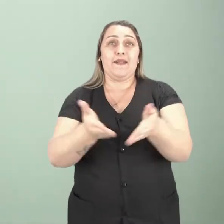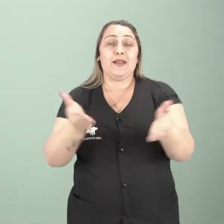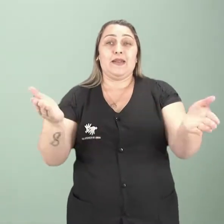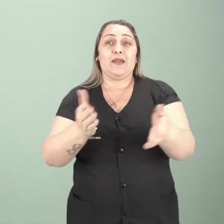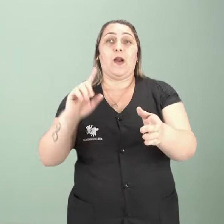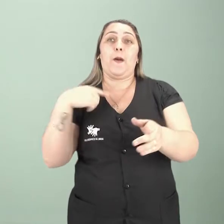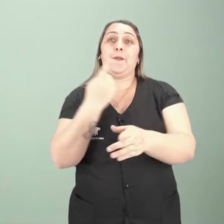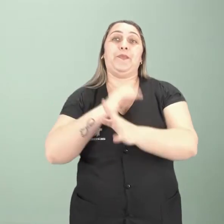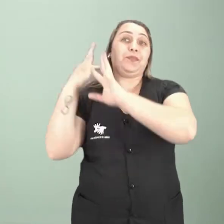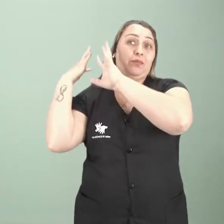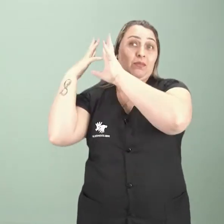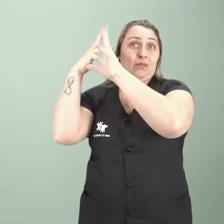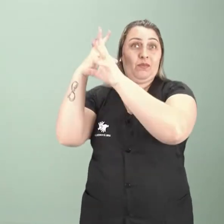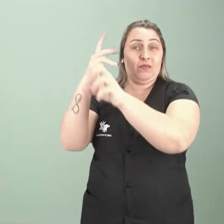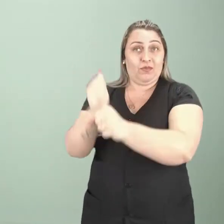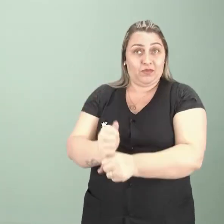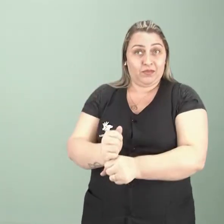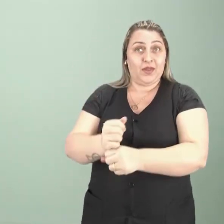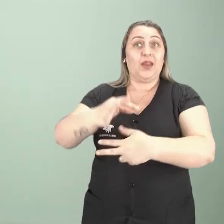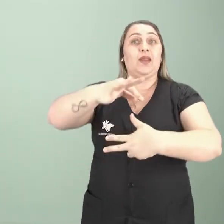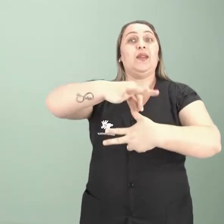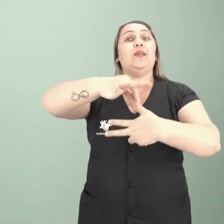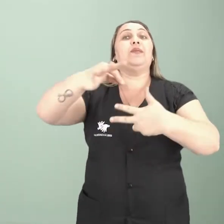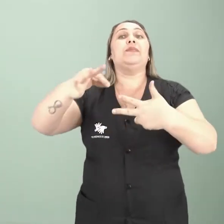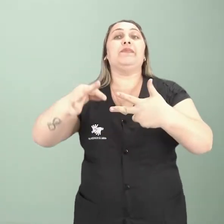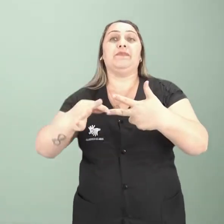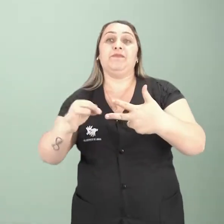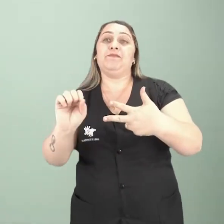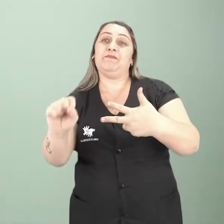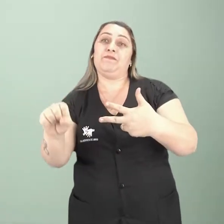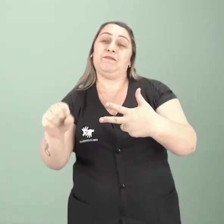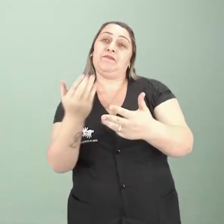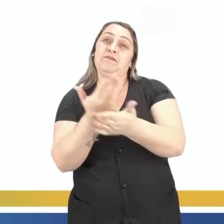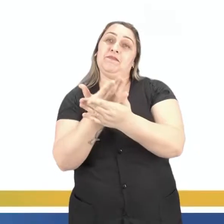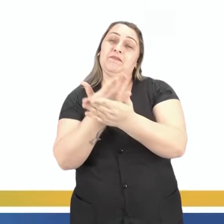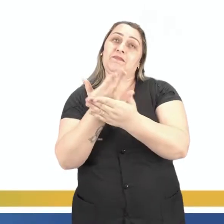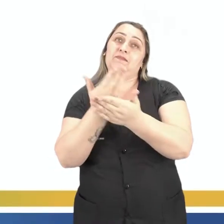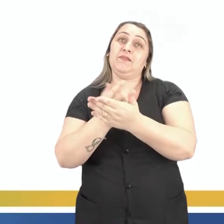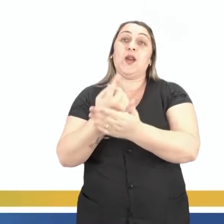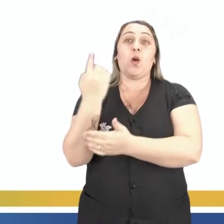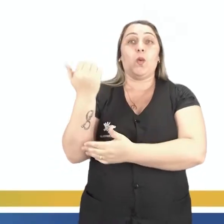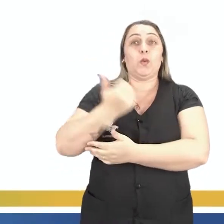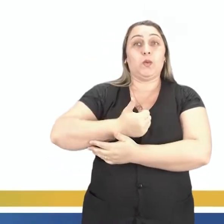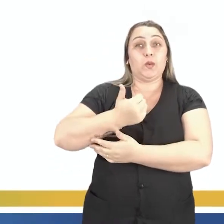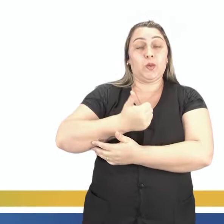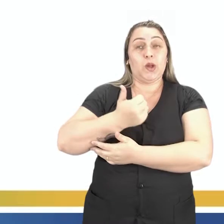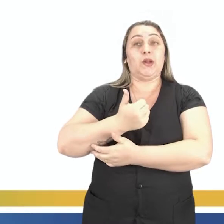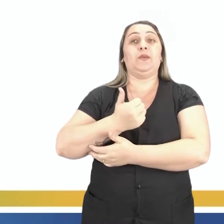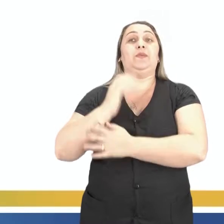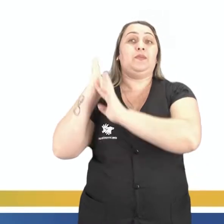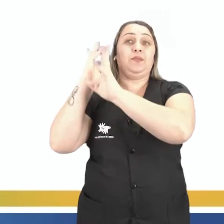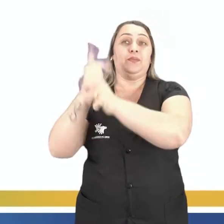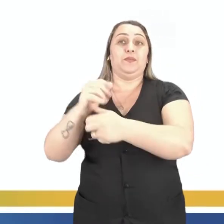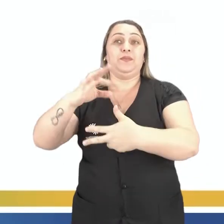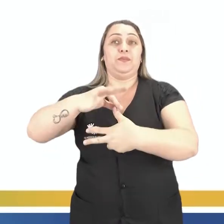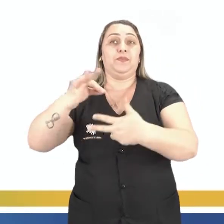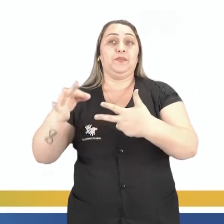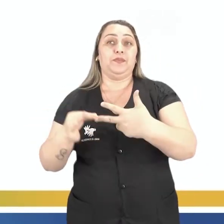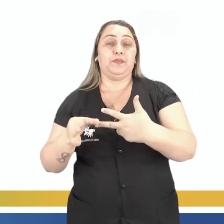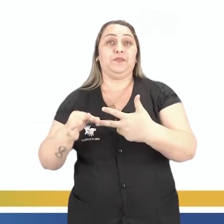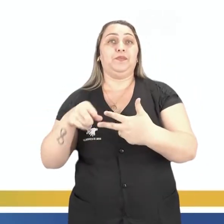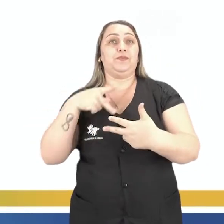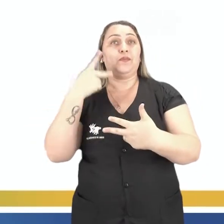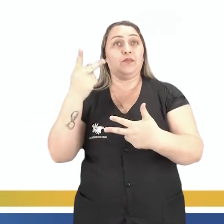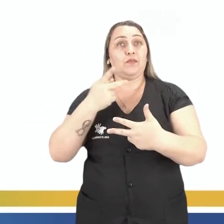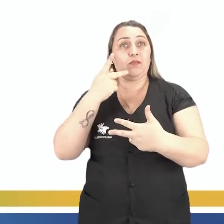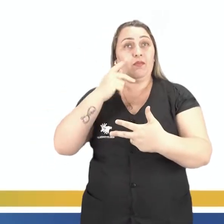as nossas revisões para o Enem. Isso mesmo, a nossa aula 1 de revisão para o Enem. E nessa aula nós vamos